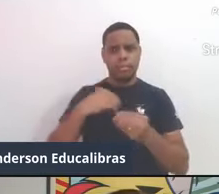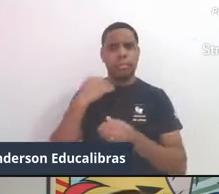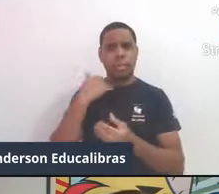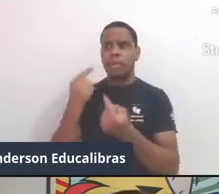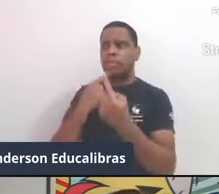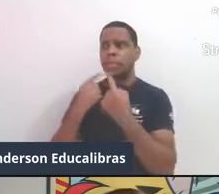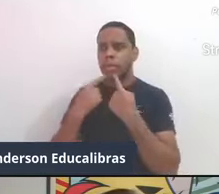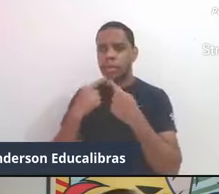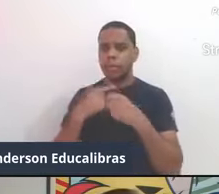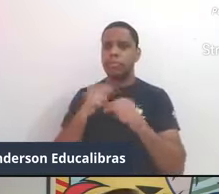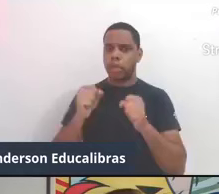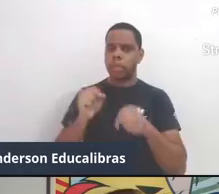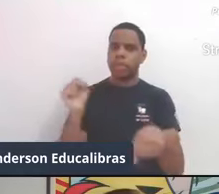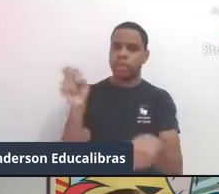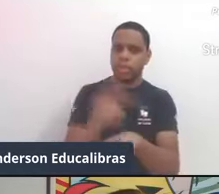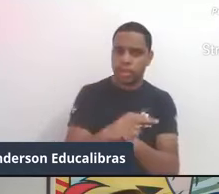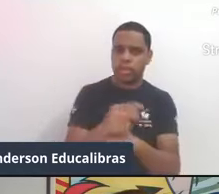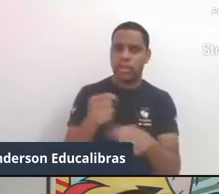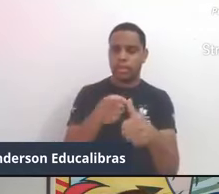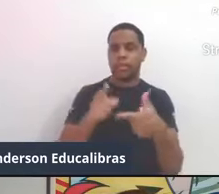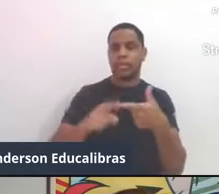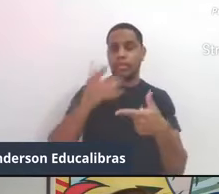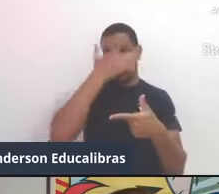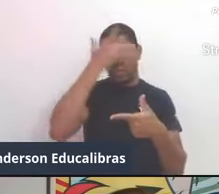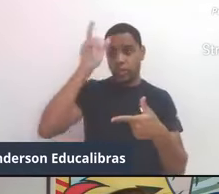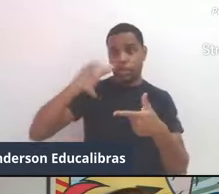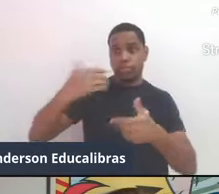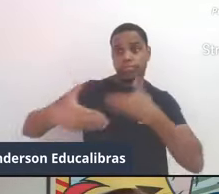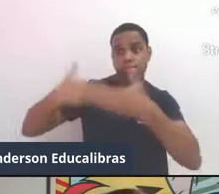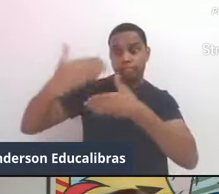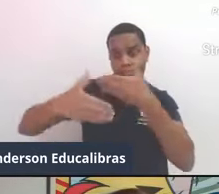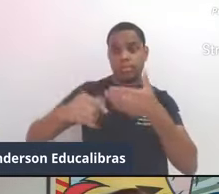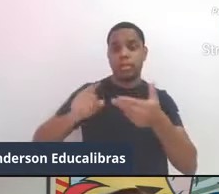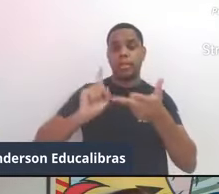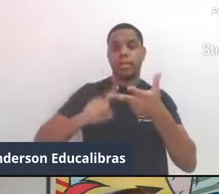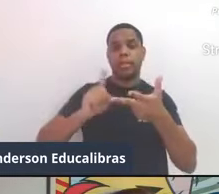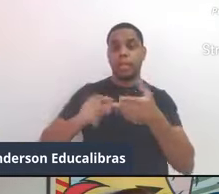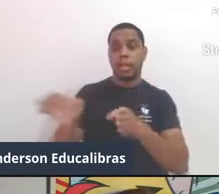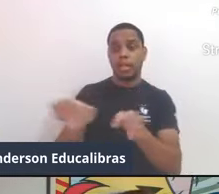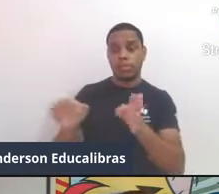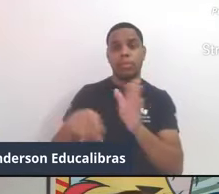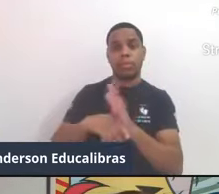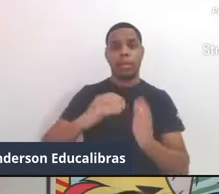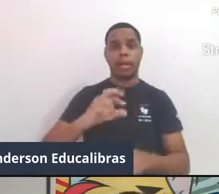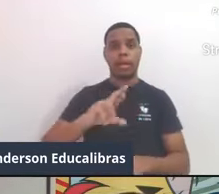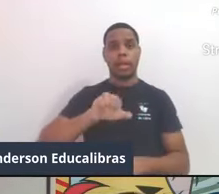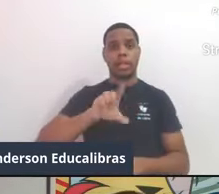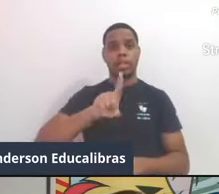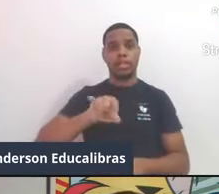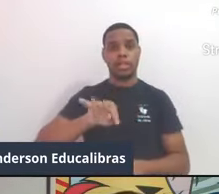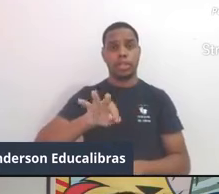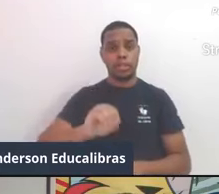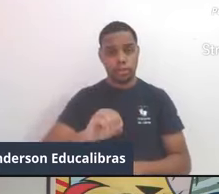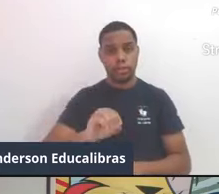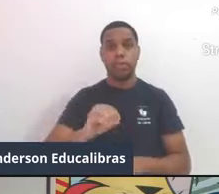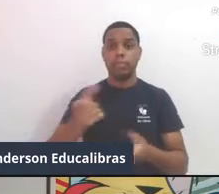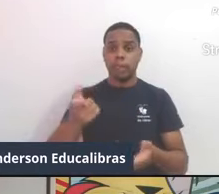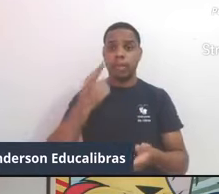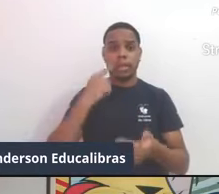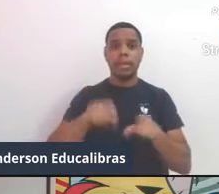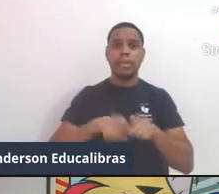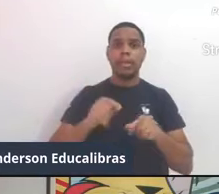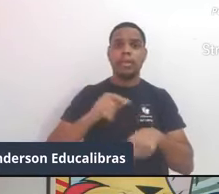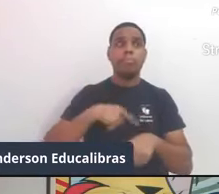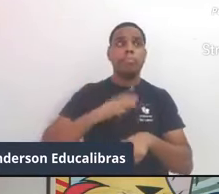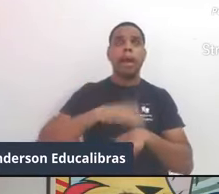A contratação, o desenvolvimento dessas pessoas, pensar numa acessibilidade do crédito, coisa e tal. Mas o nosso recurso, ele pode ir mais longe, né?